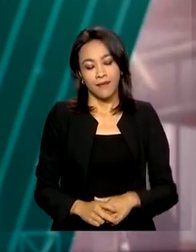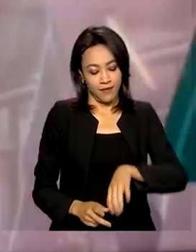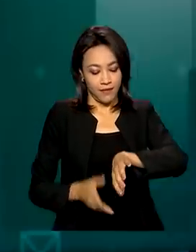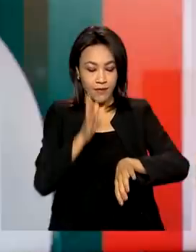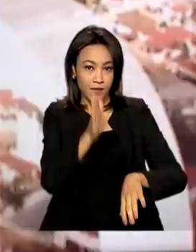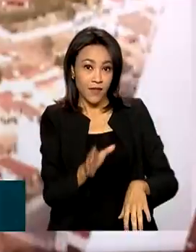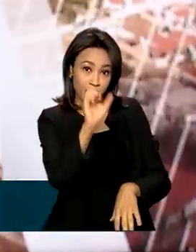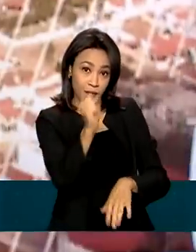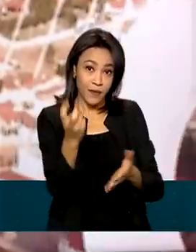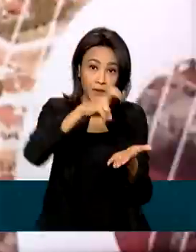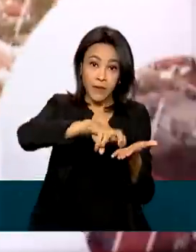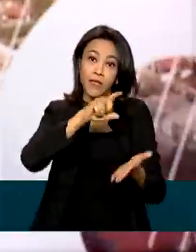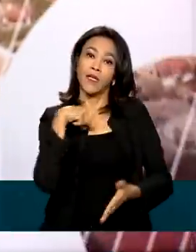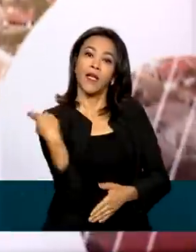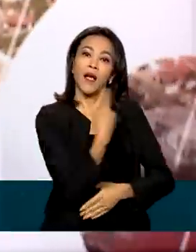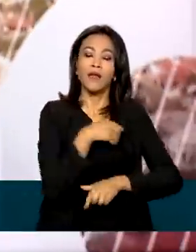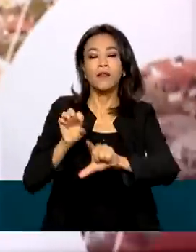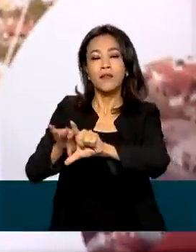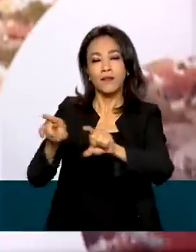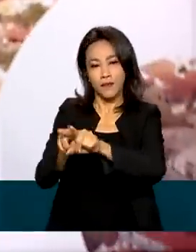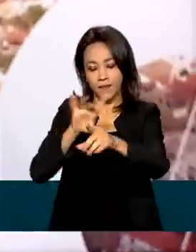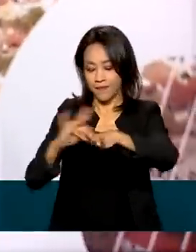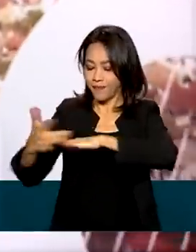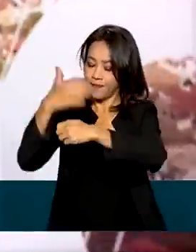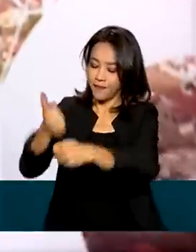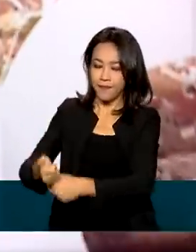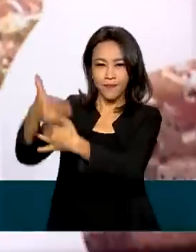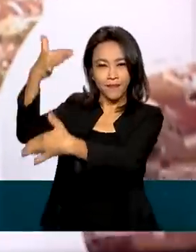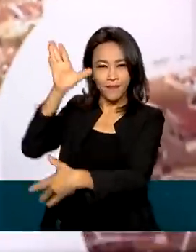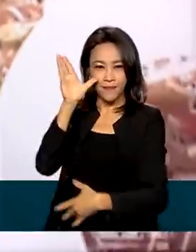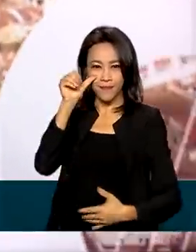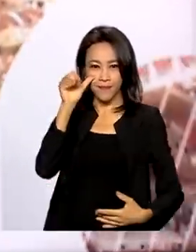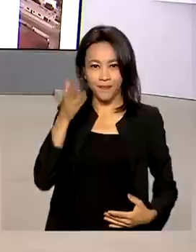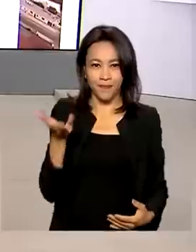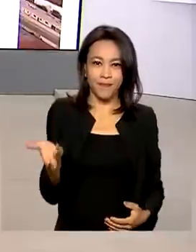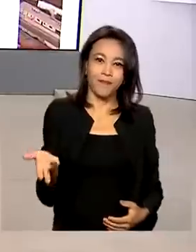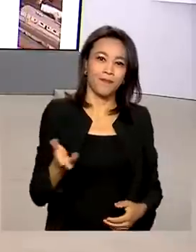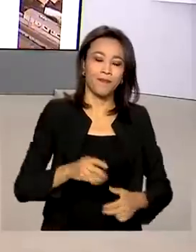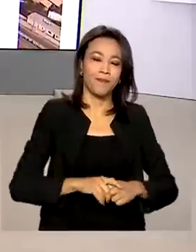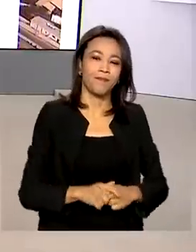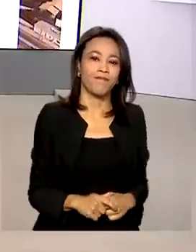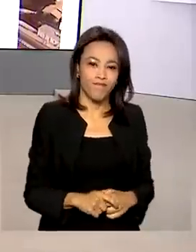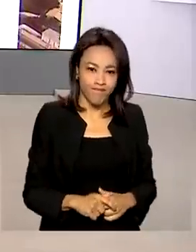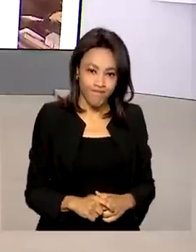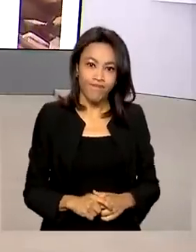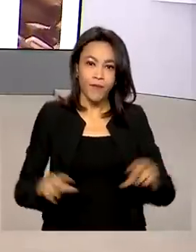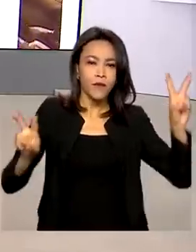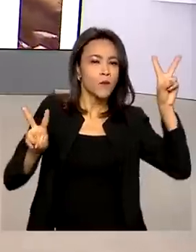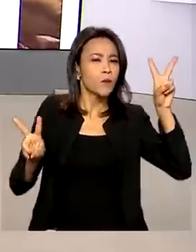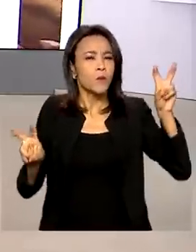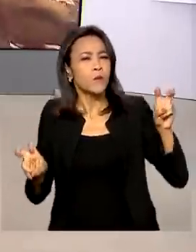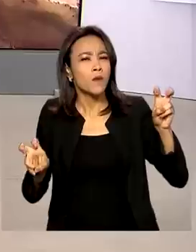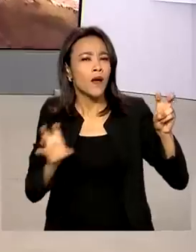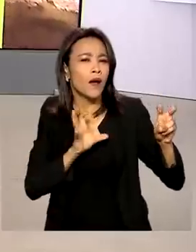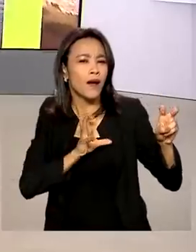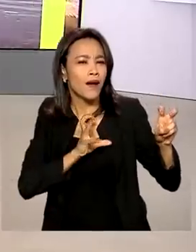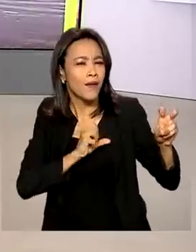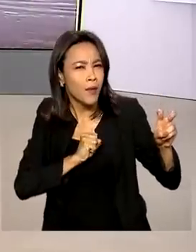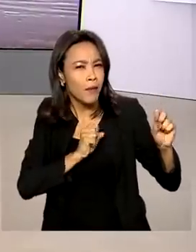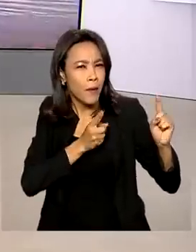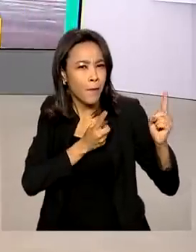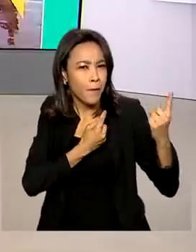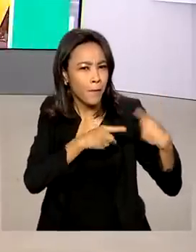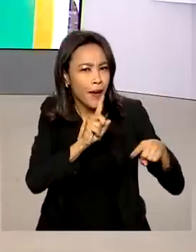8 horas da manhã estamos ao vivo também pelas redes sociais com o slogan amor para superar